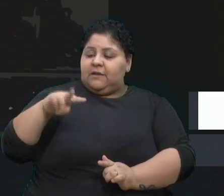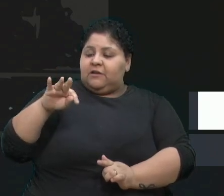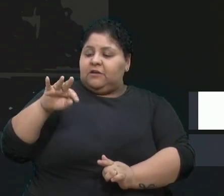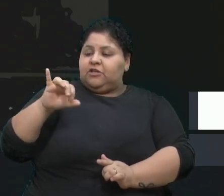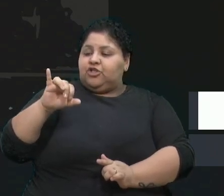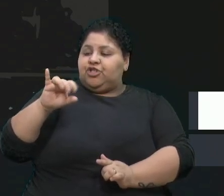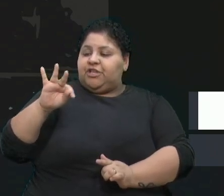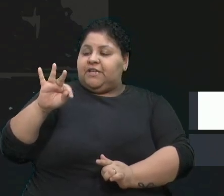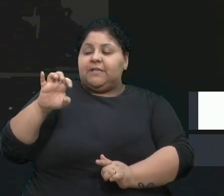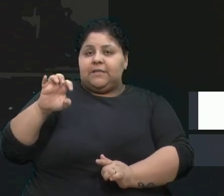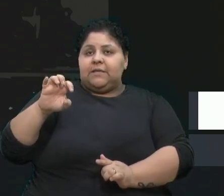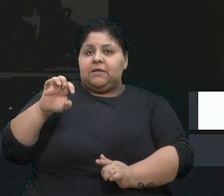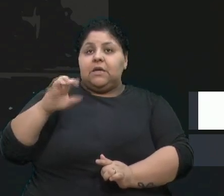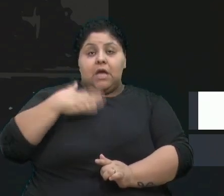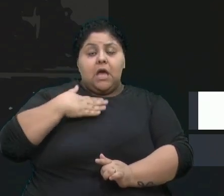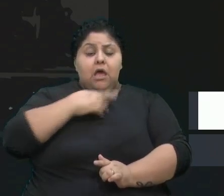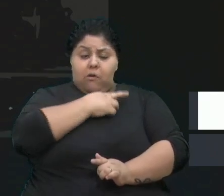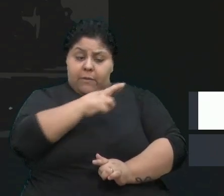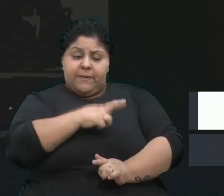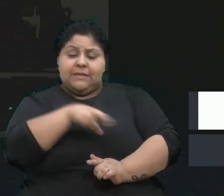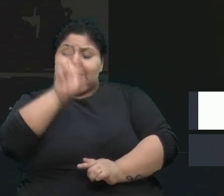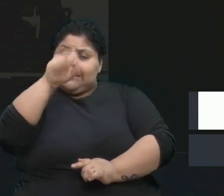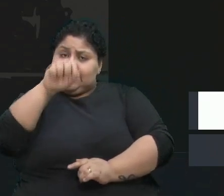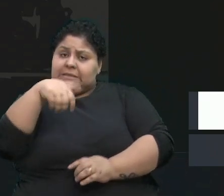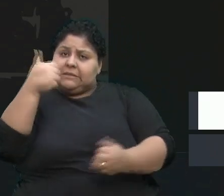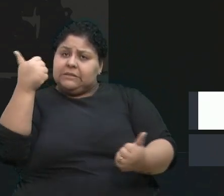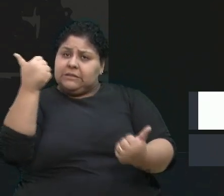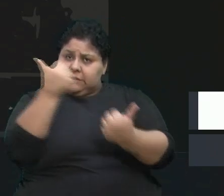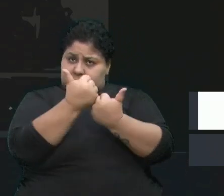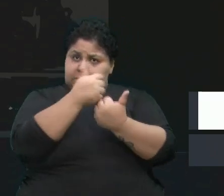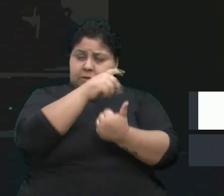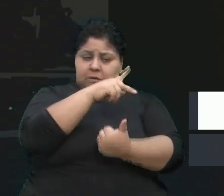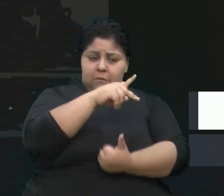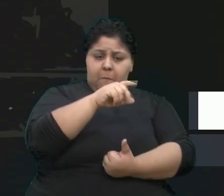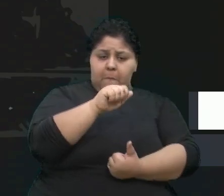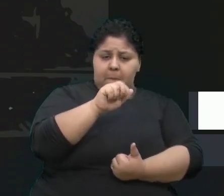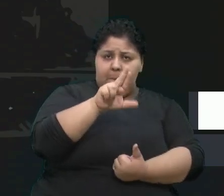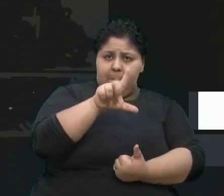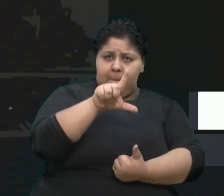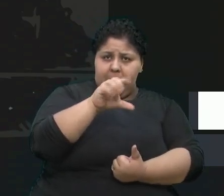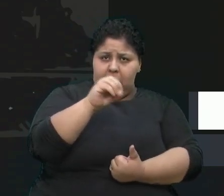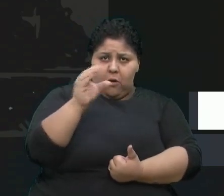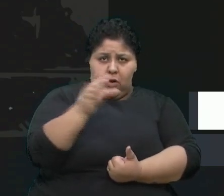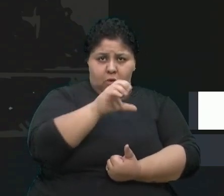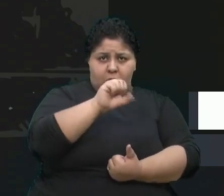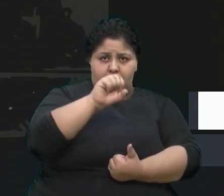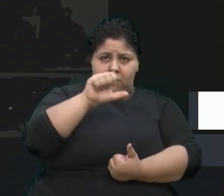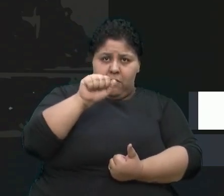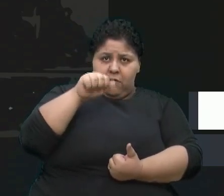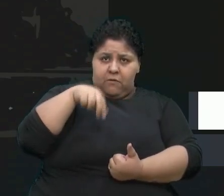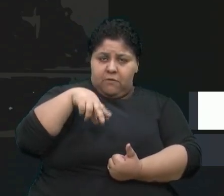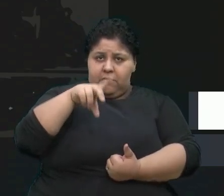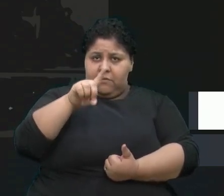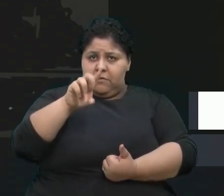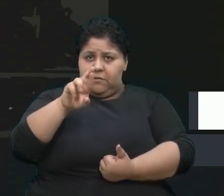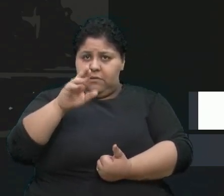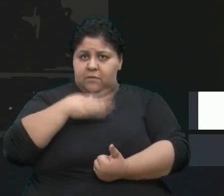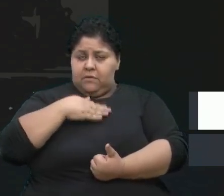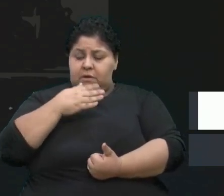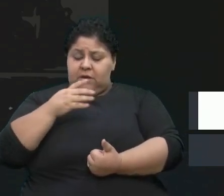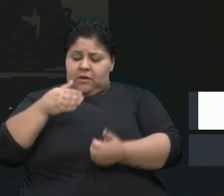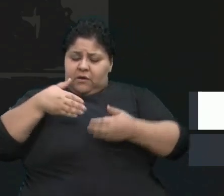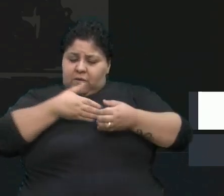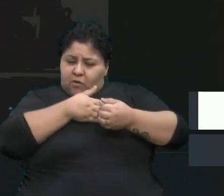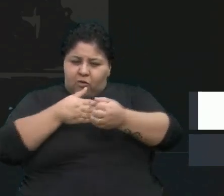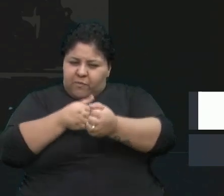representada, sim, pelos meus assessores, o Paulo e a Sandra, e que eu acompanhei uma parte da